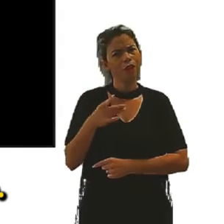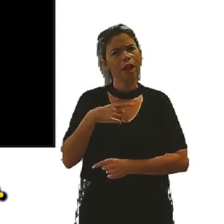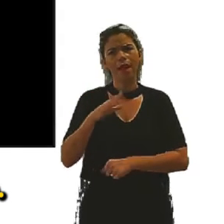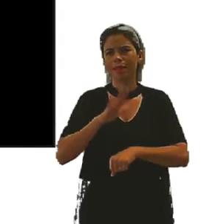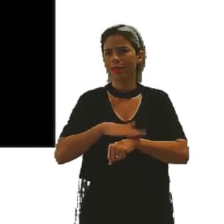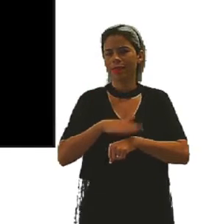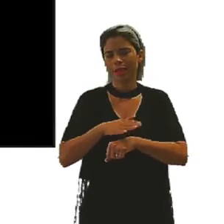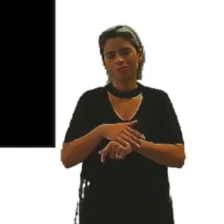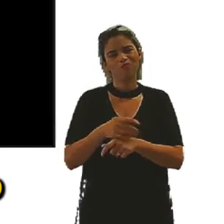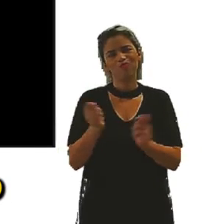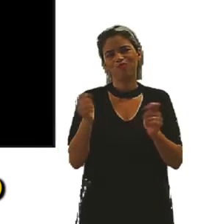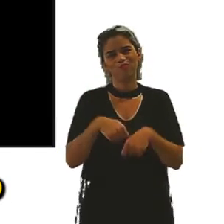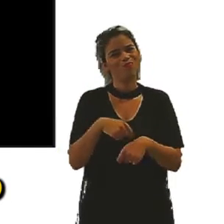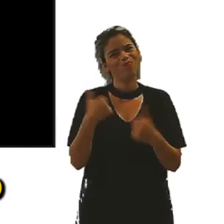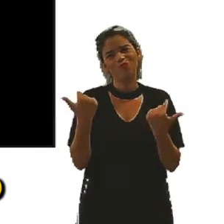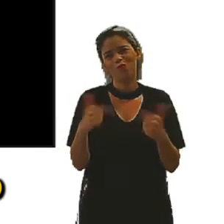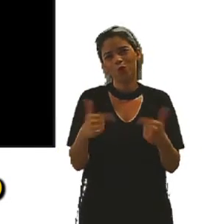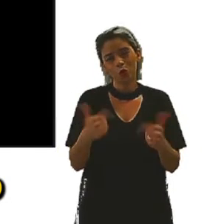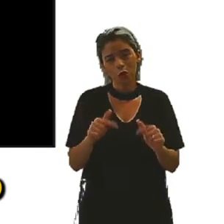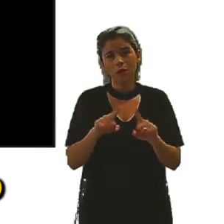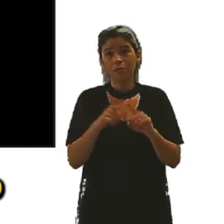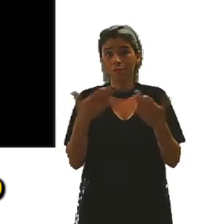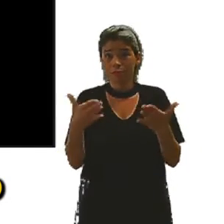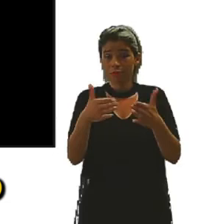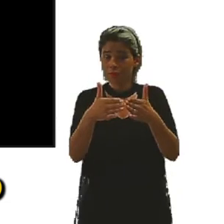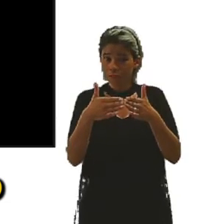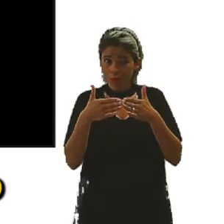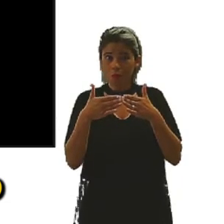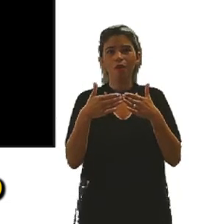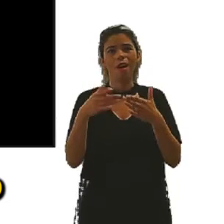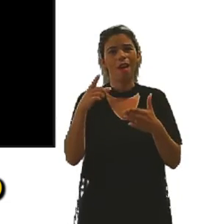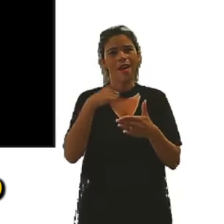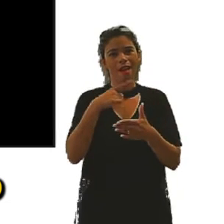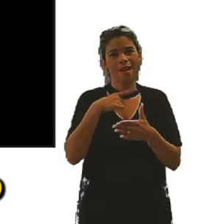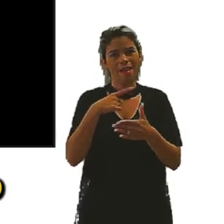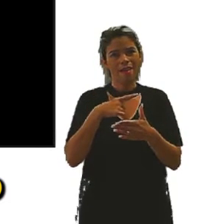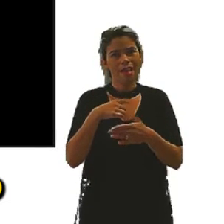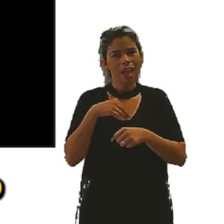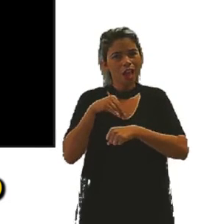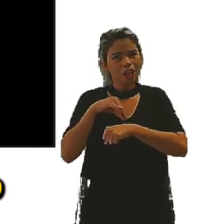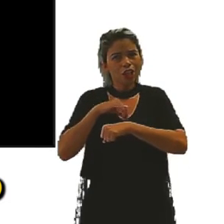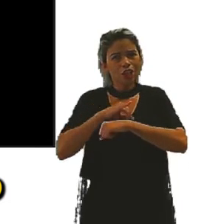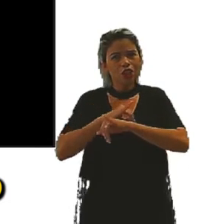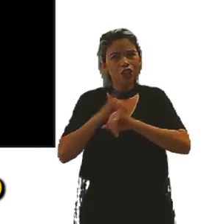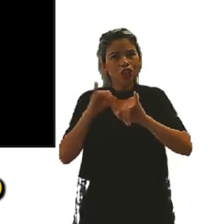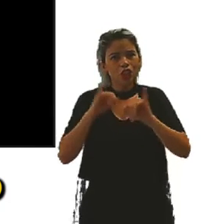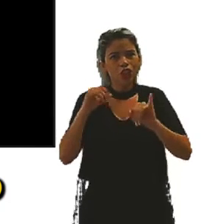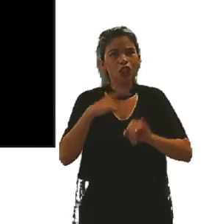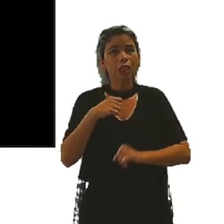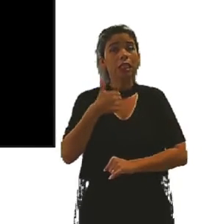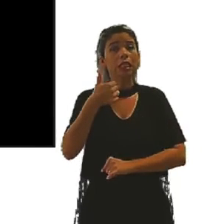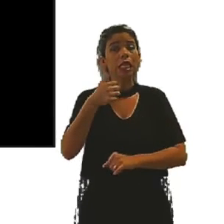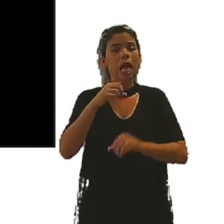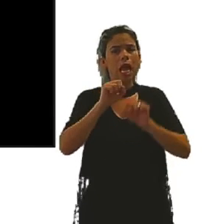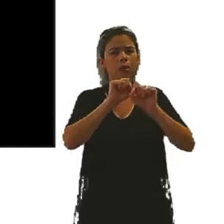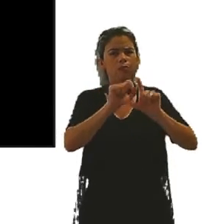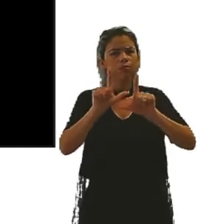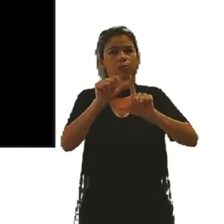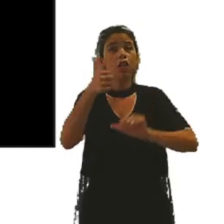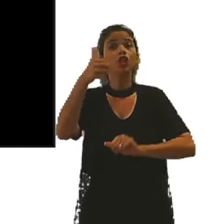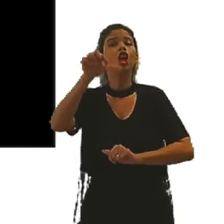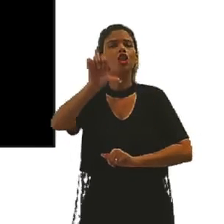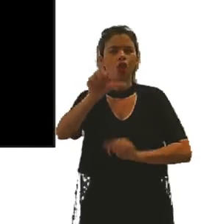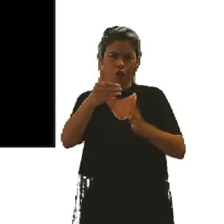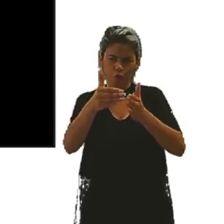daria tempo. Por gentileza, passe para o slide 19.